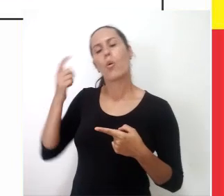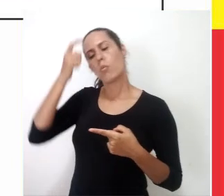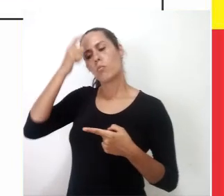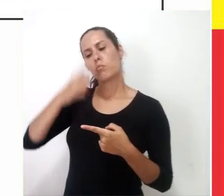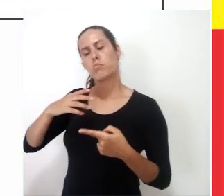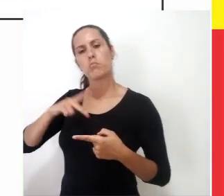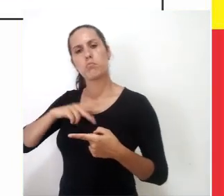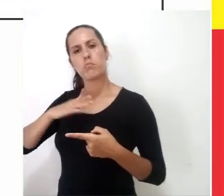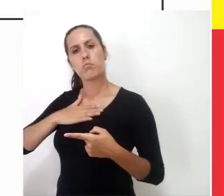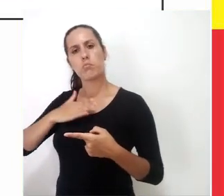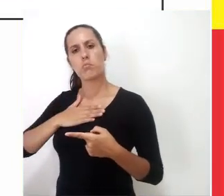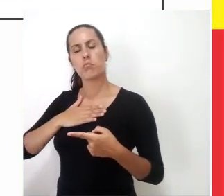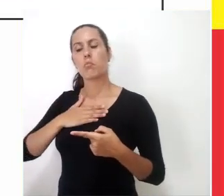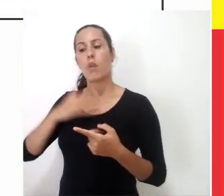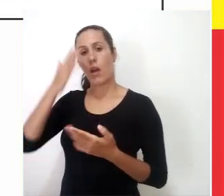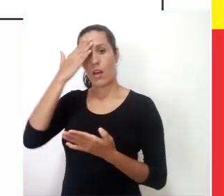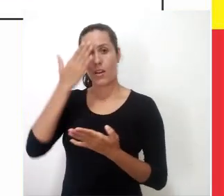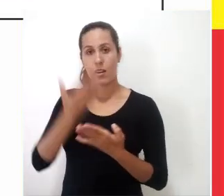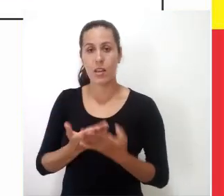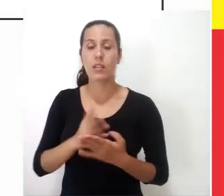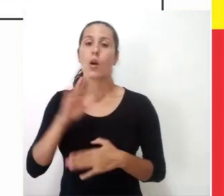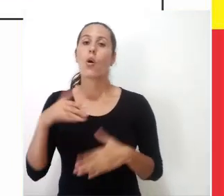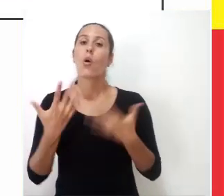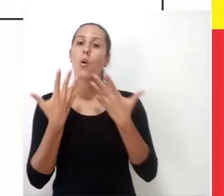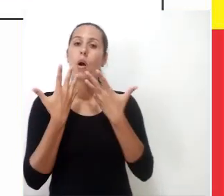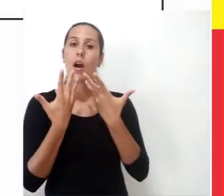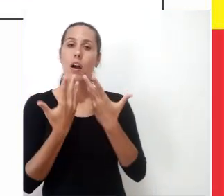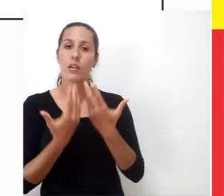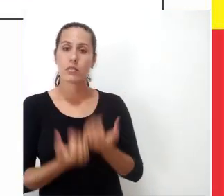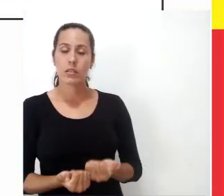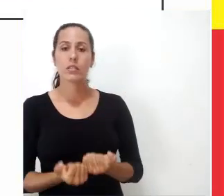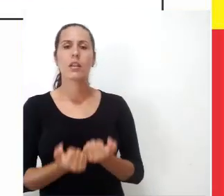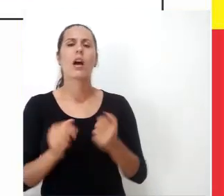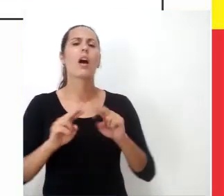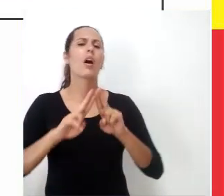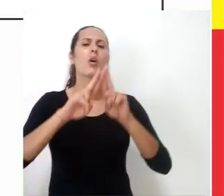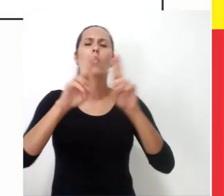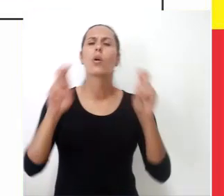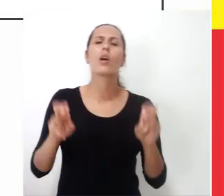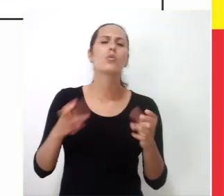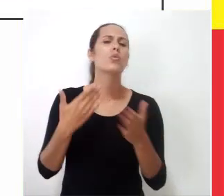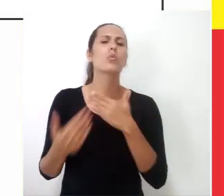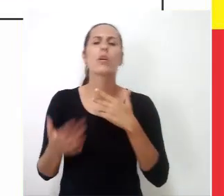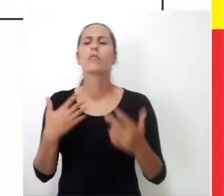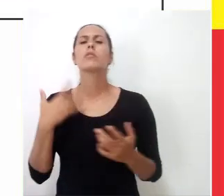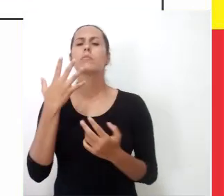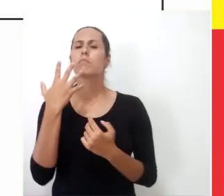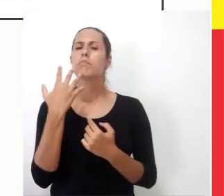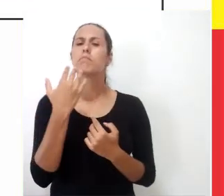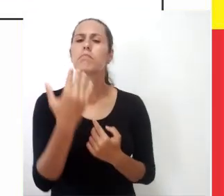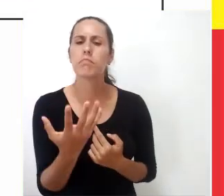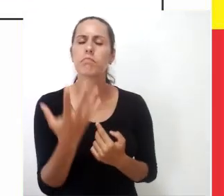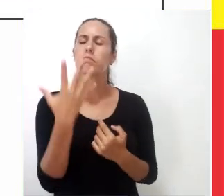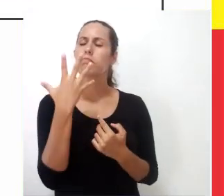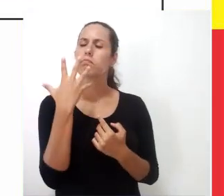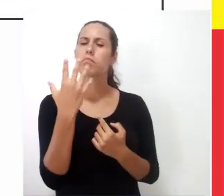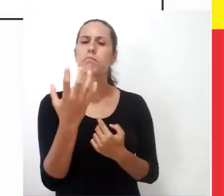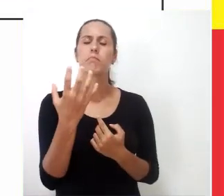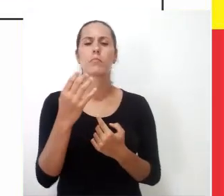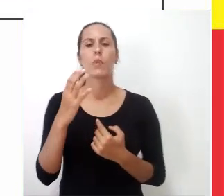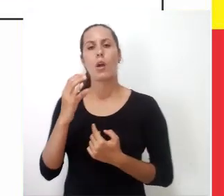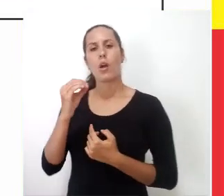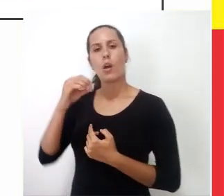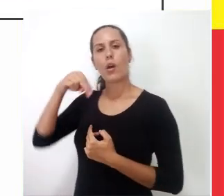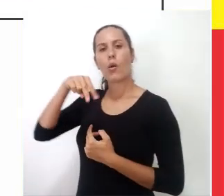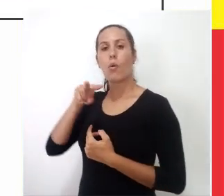mesmo a acreditar ou a aceitar, a decidir sobre algo, sobre alguma coisa,